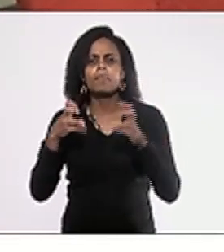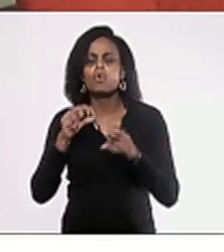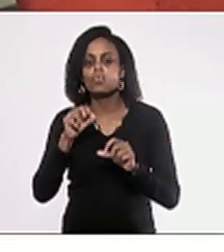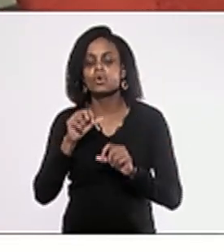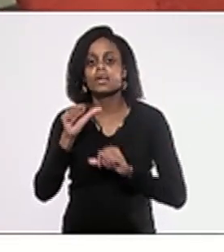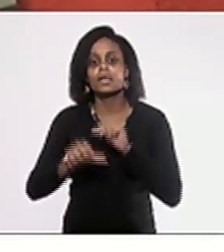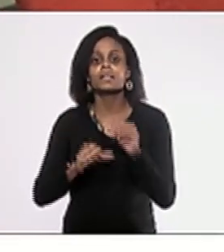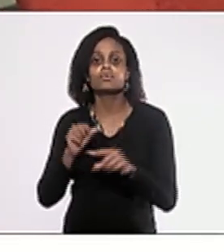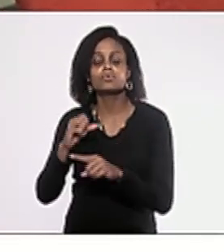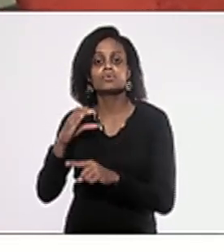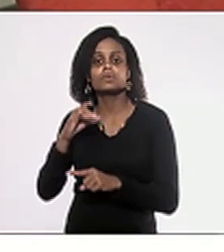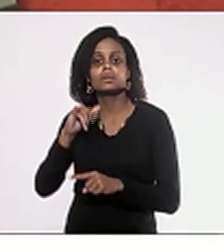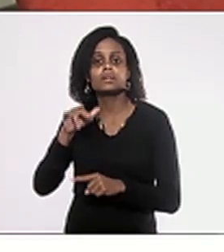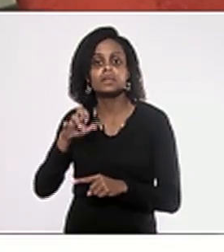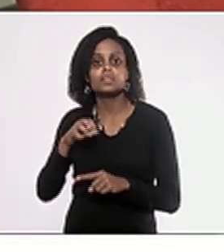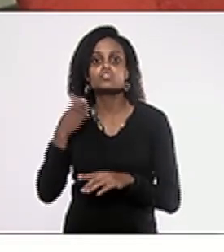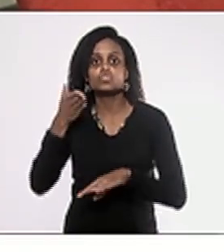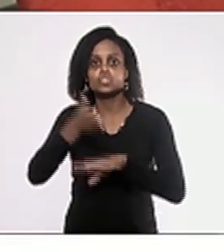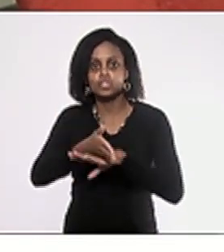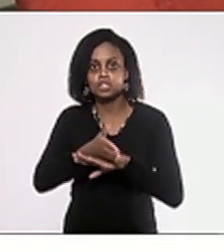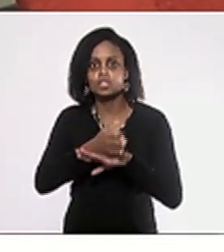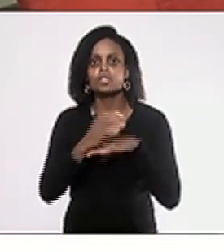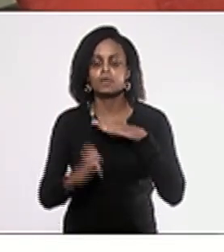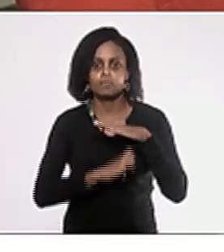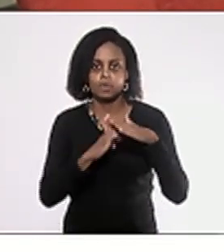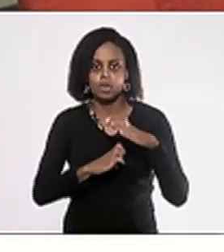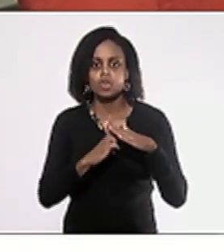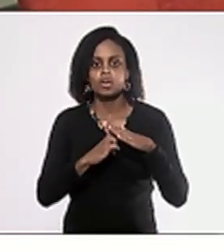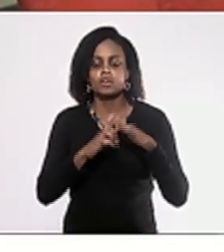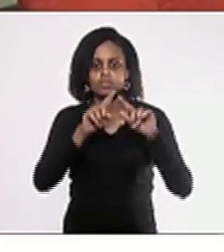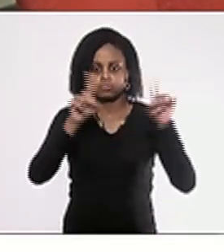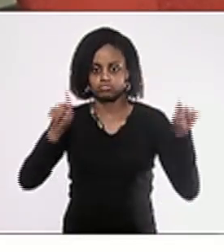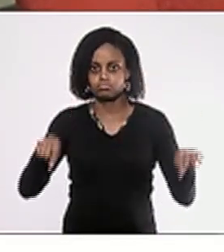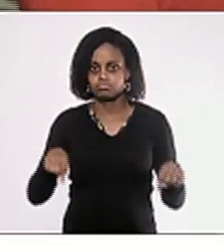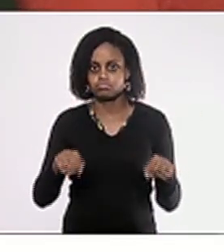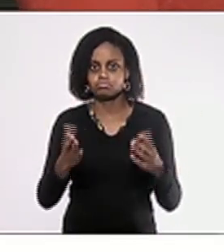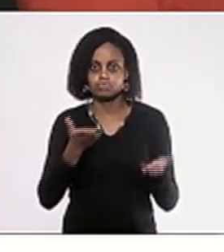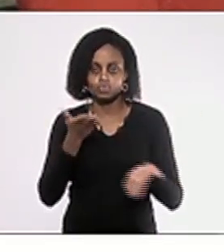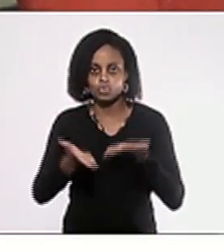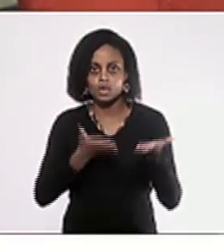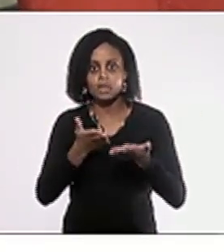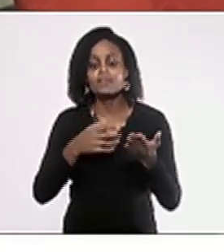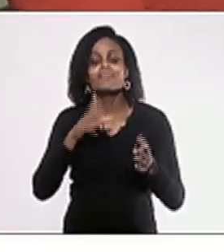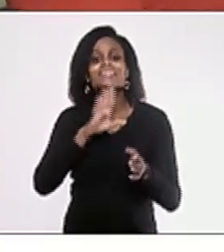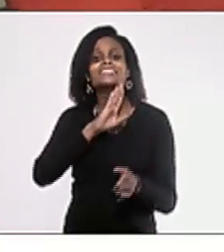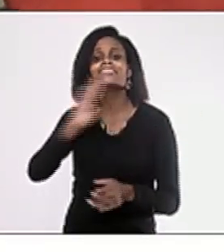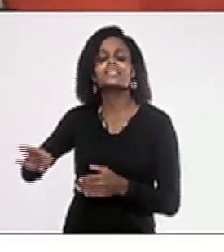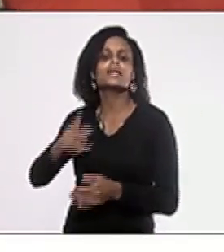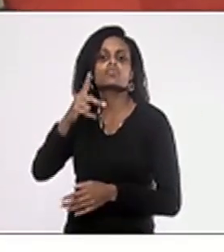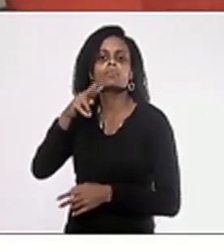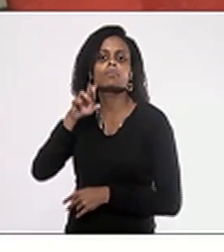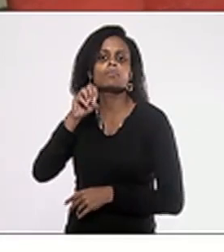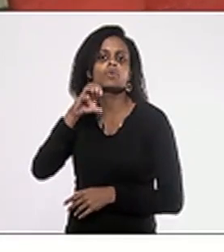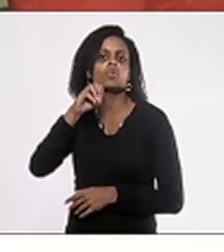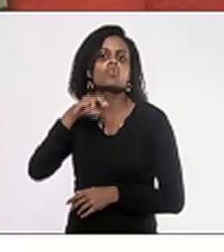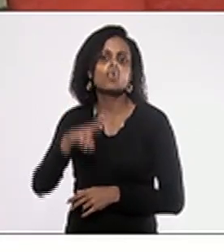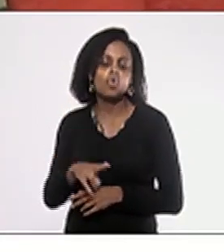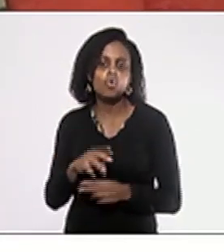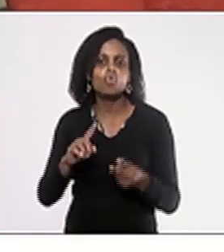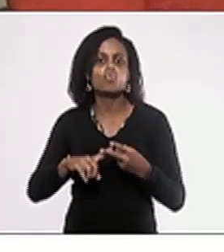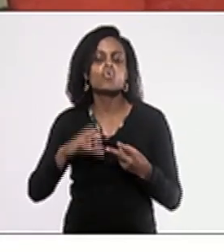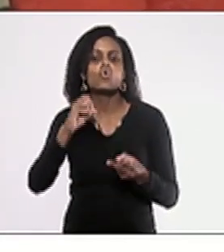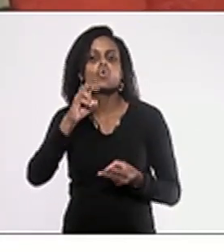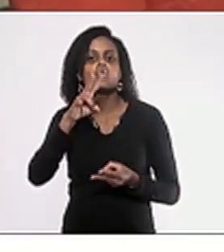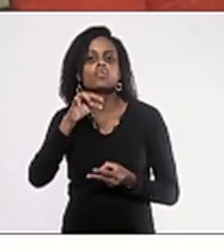do cliente ir à agência de atendimento, o cliente vai diretamente aos órgãos de defesa, PROCON, vai à